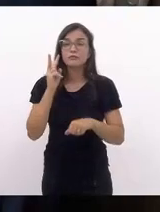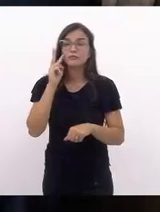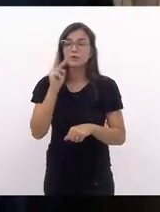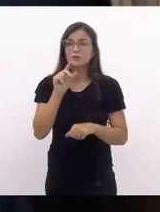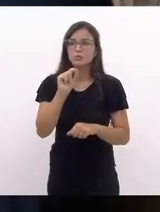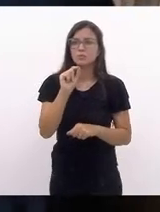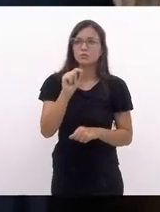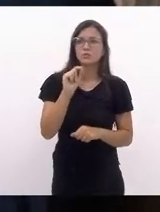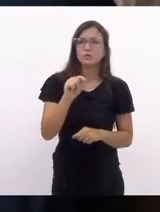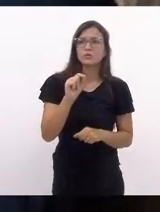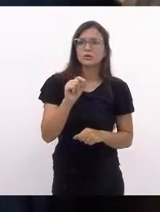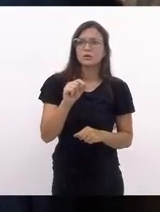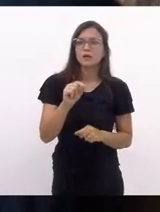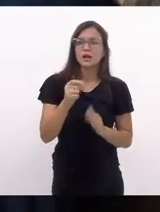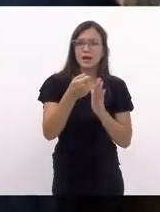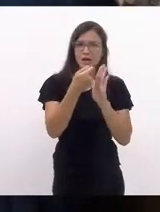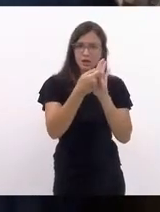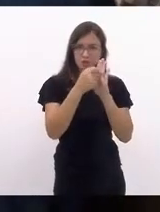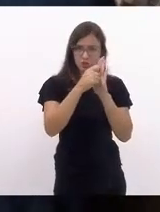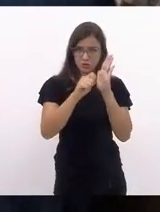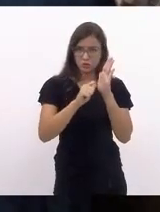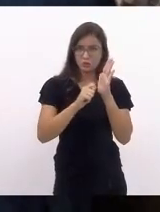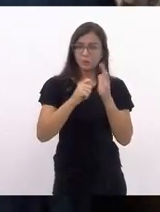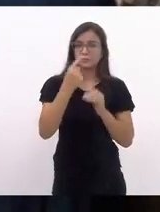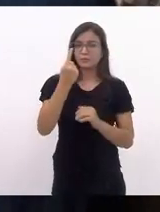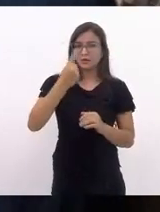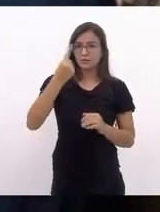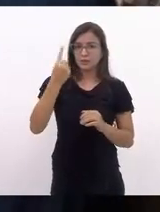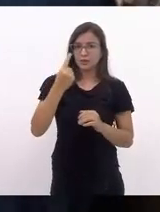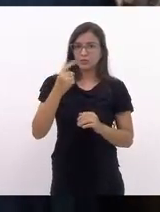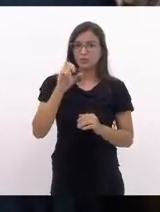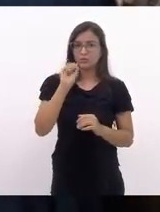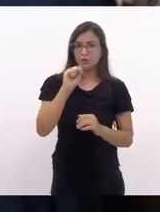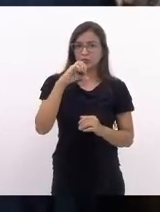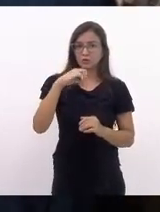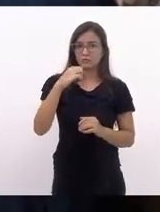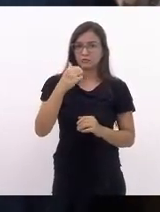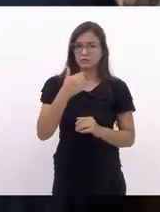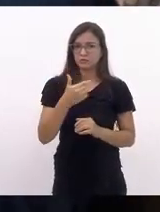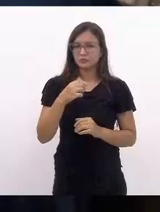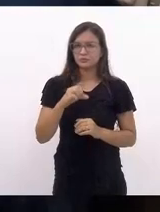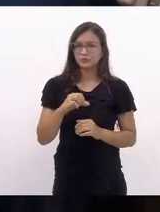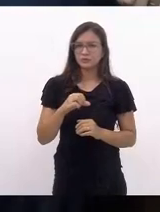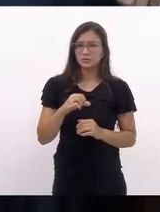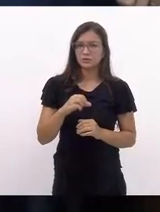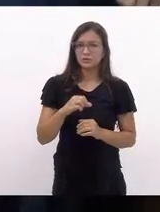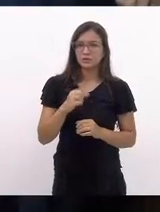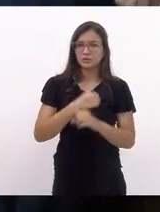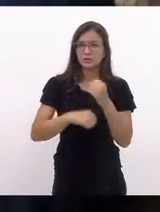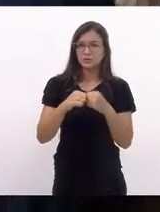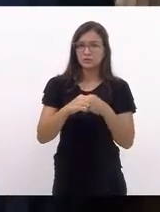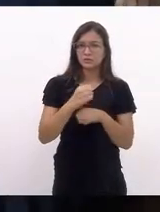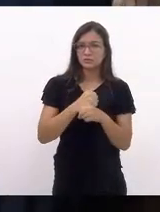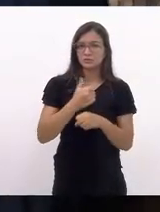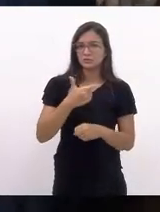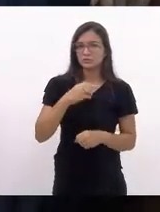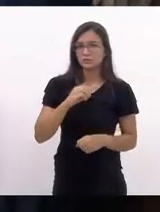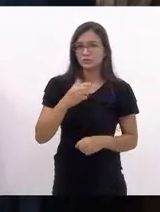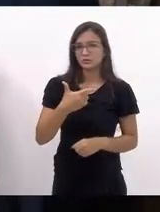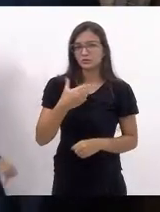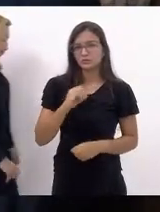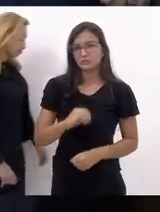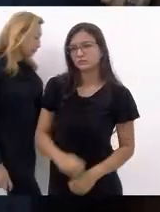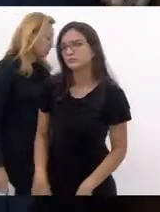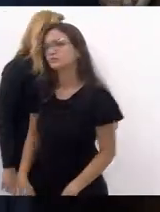o disposto no artigo 1º da lei 8926 de 2020 que faz com que a sua